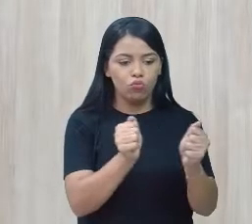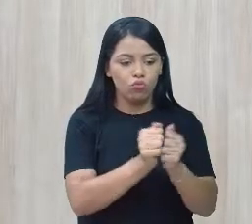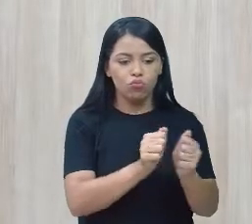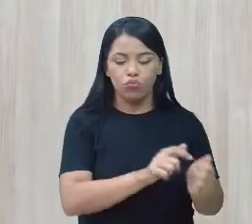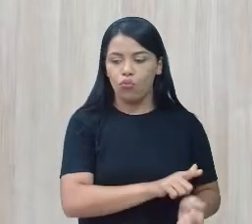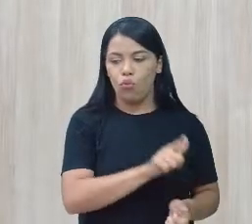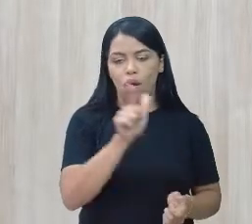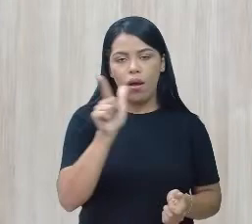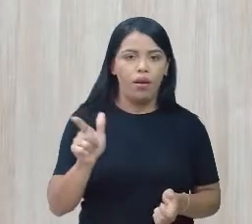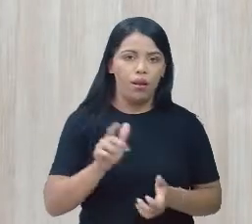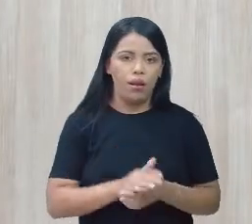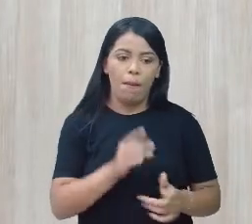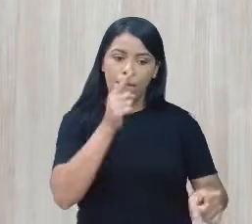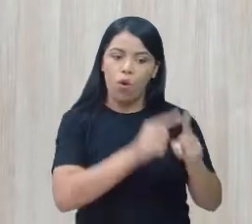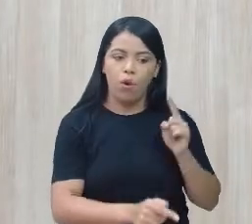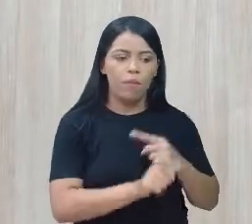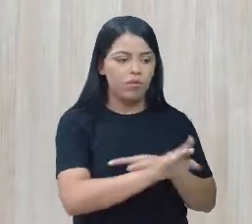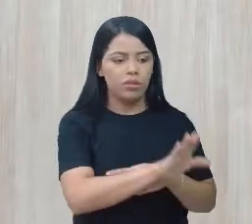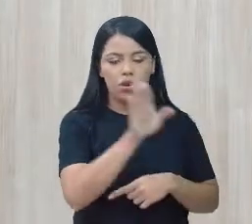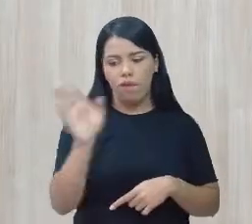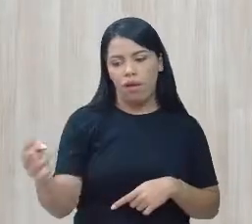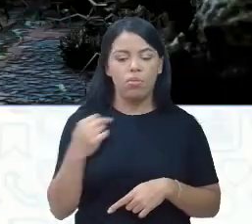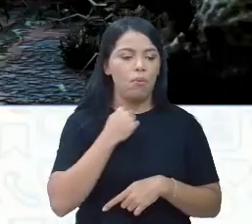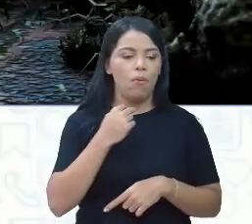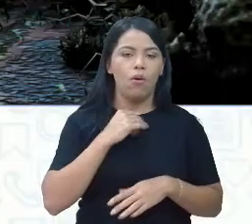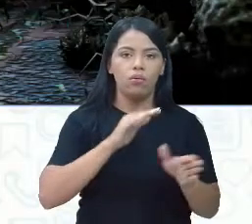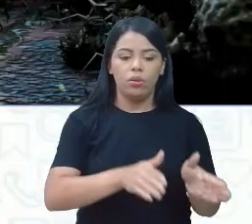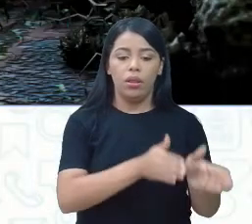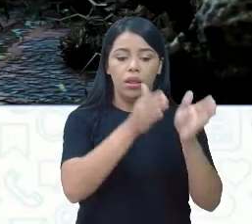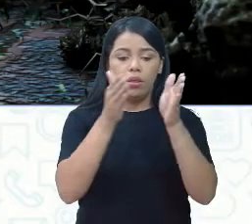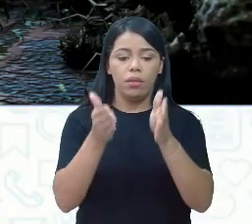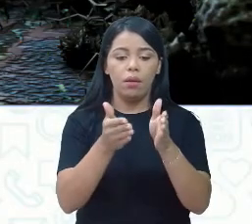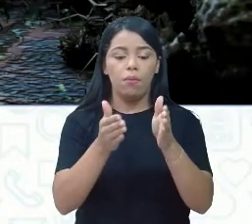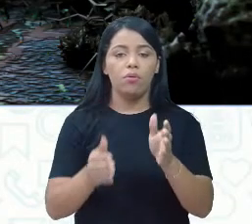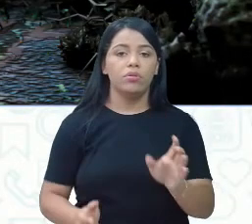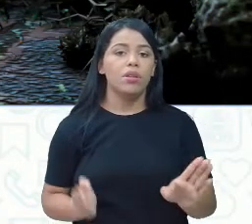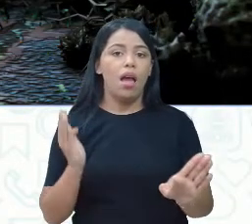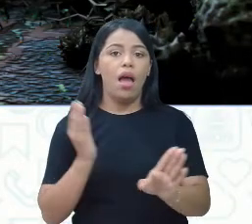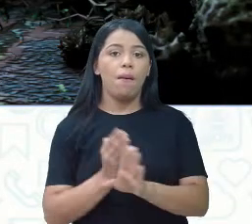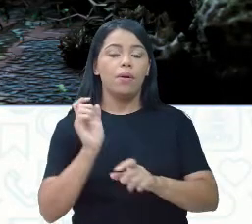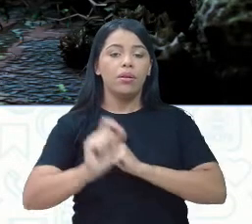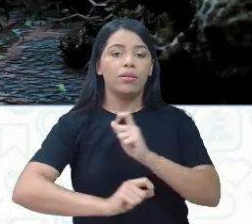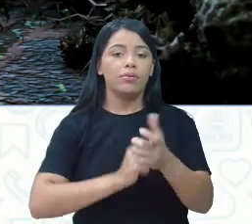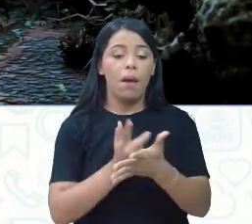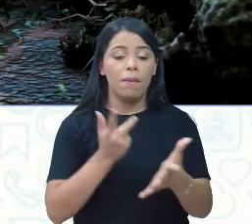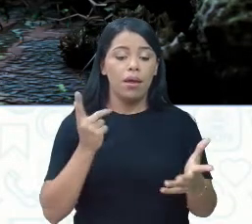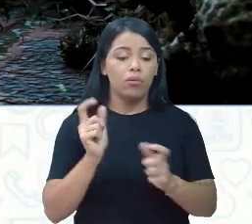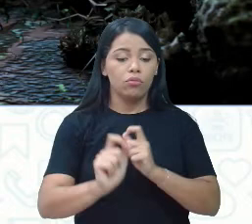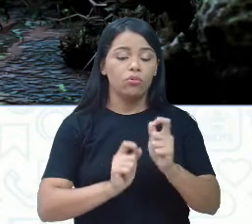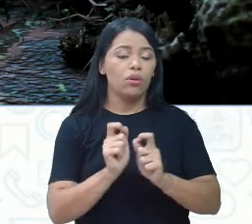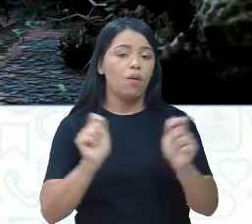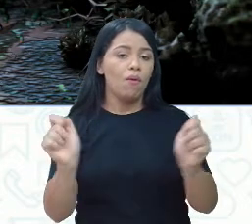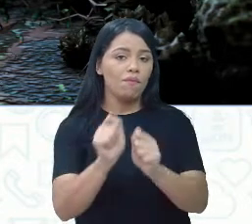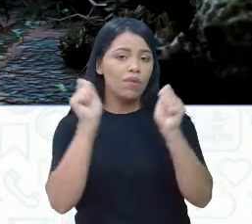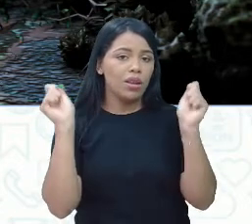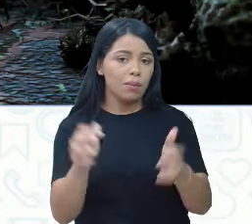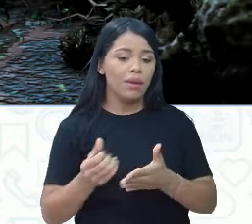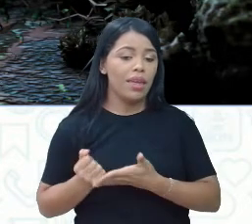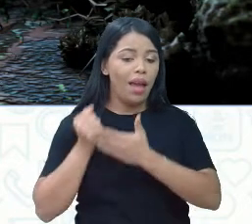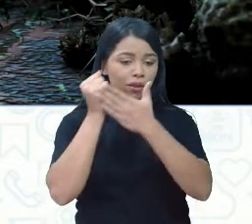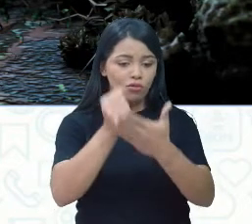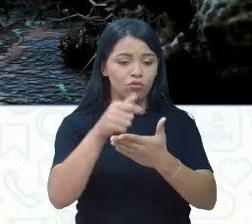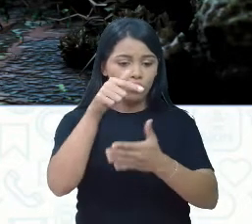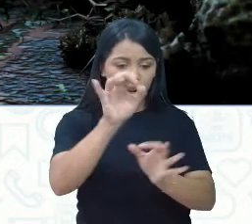baile. Em seguida, a fada madrinha aparece e ajuda a Cinderela a ir ao baile. Olha o elemento